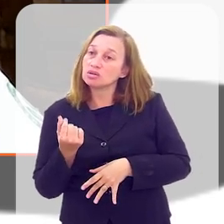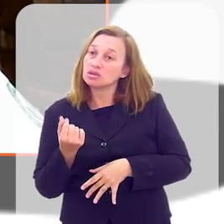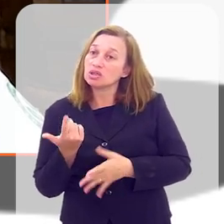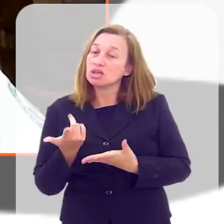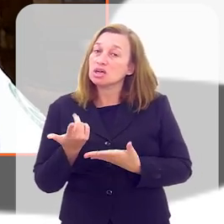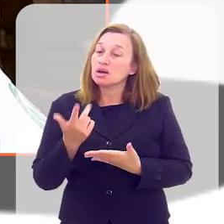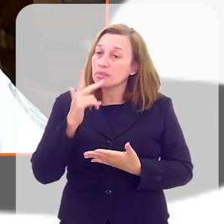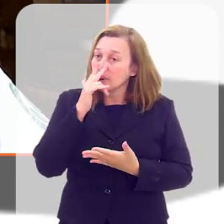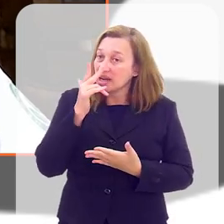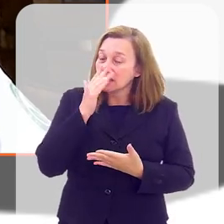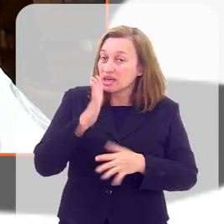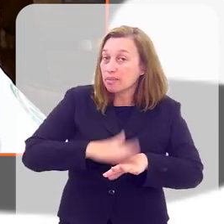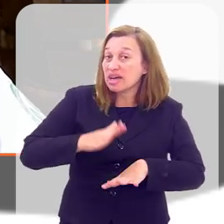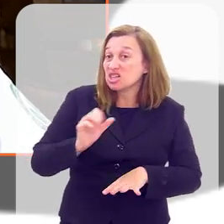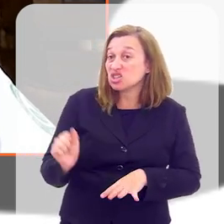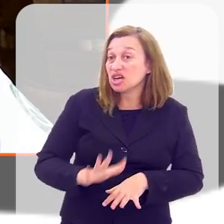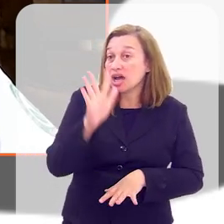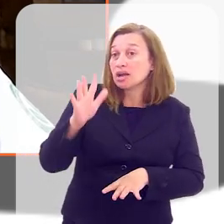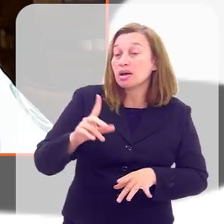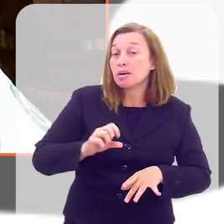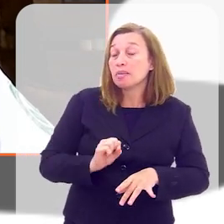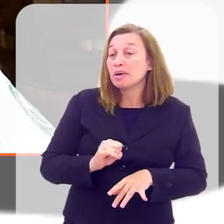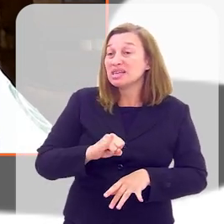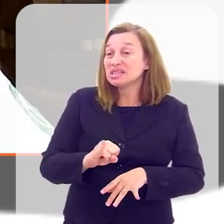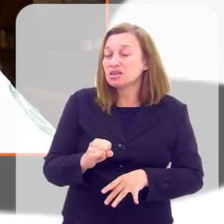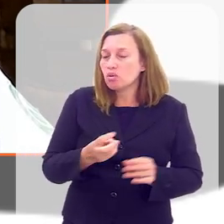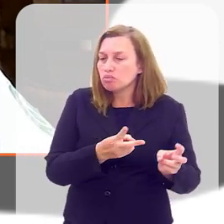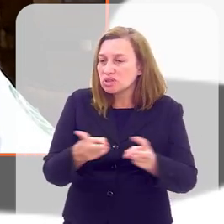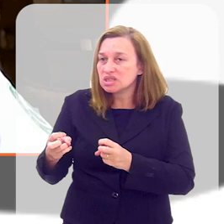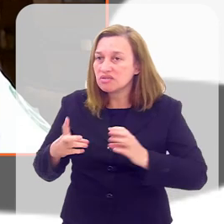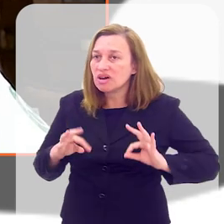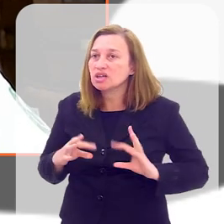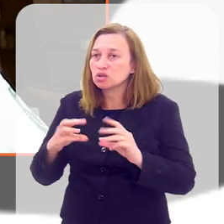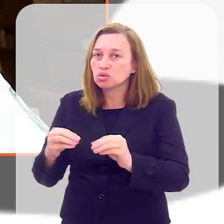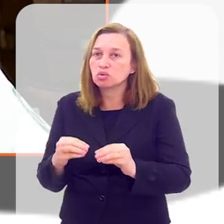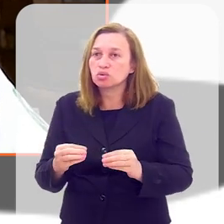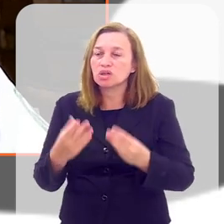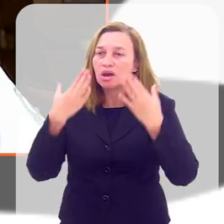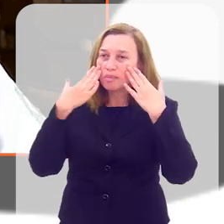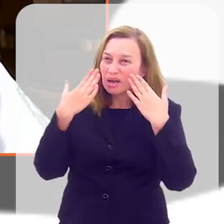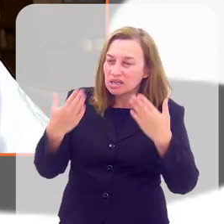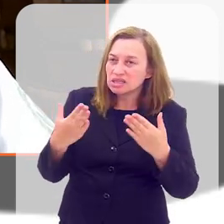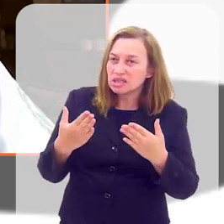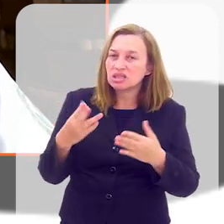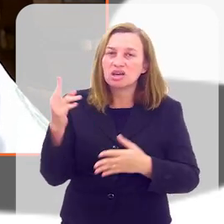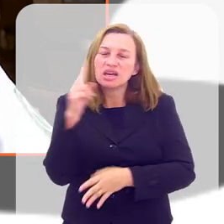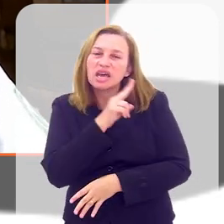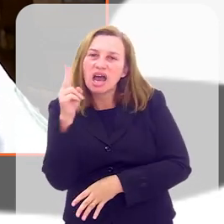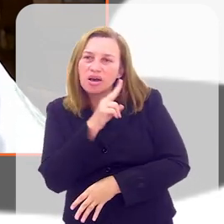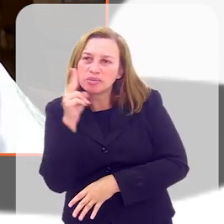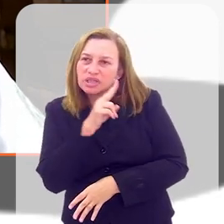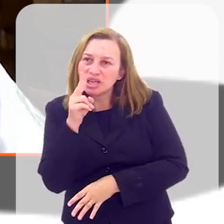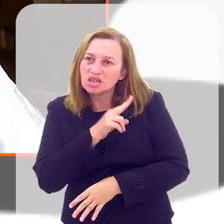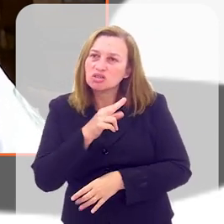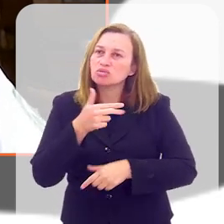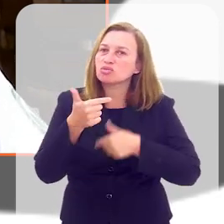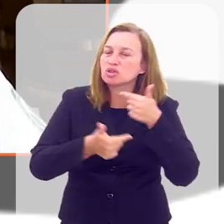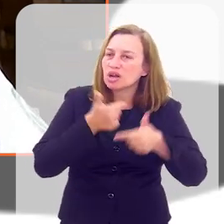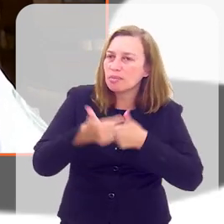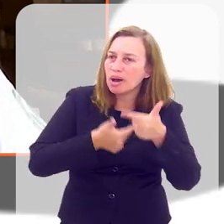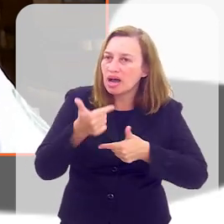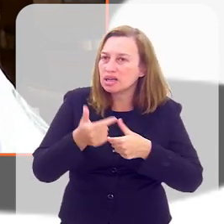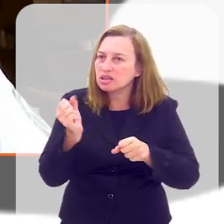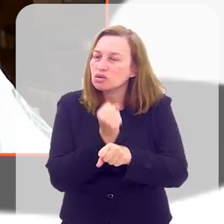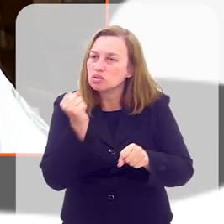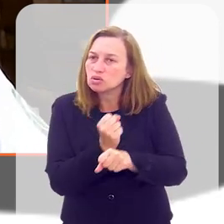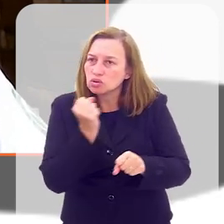a gente acaba planejando valores parece que o nosso sistema mais caro mas pegando todas as outras vantagens que aparecer que apresenta retorno mais rápido